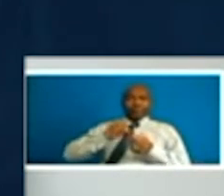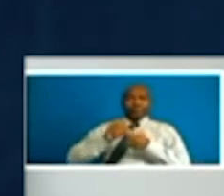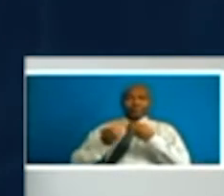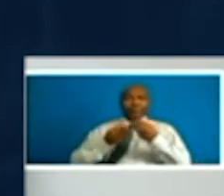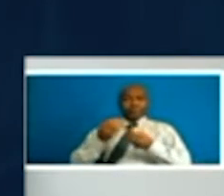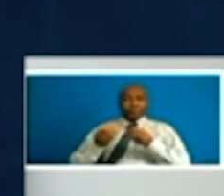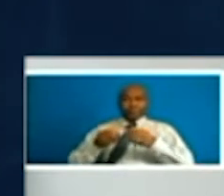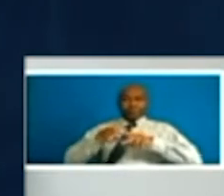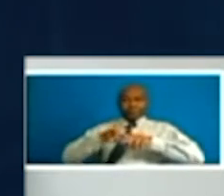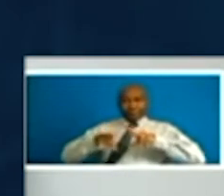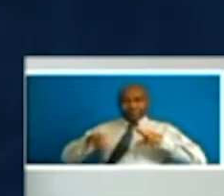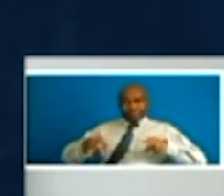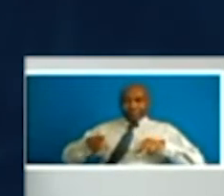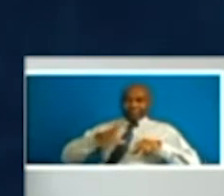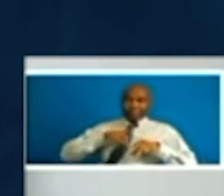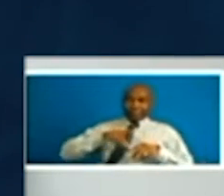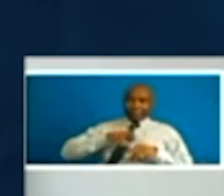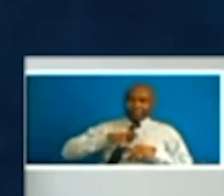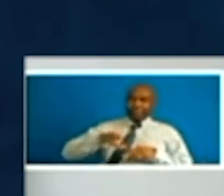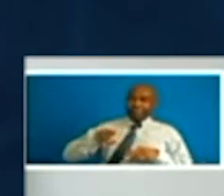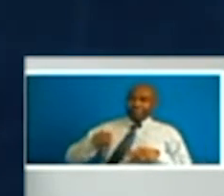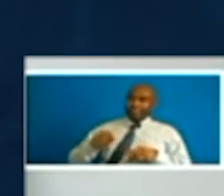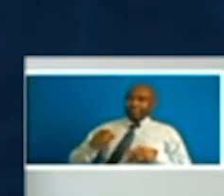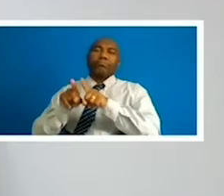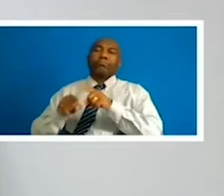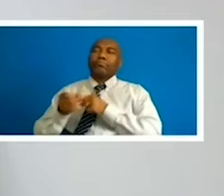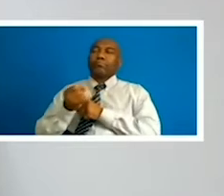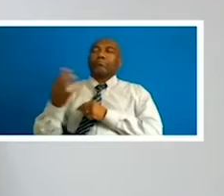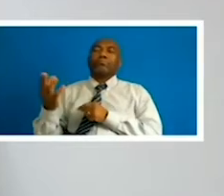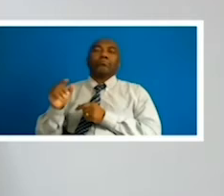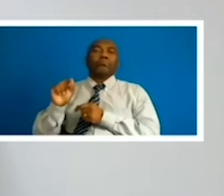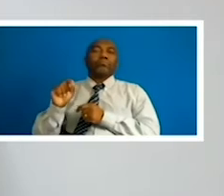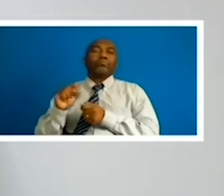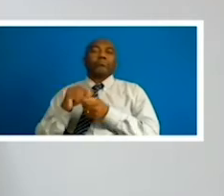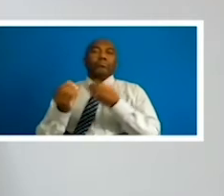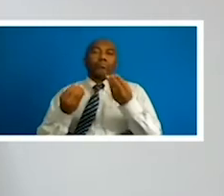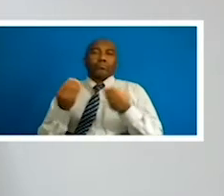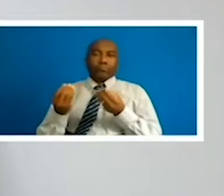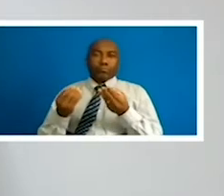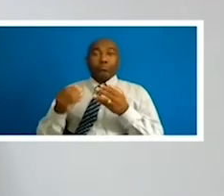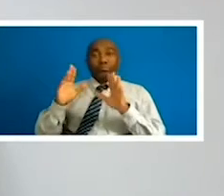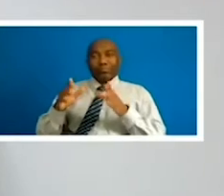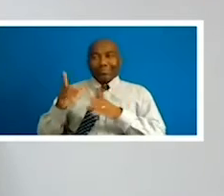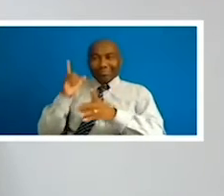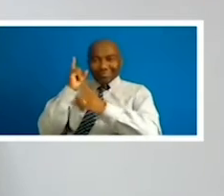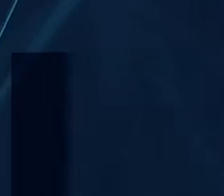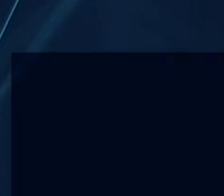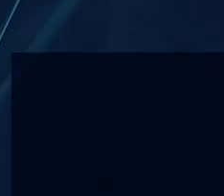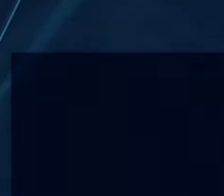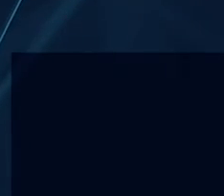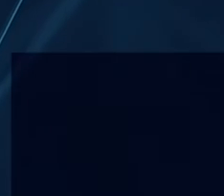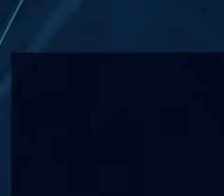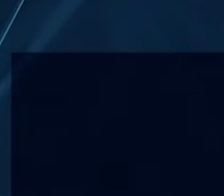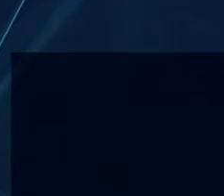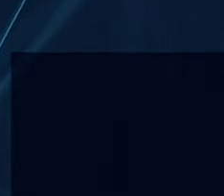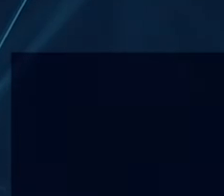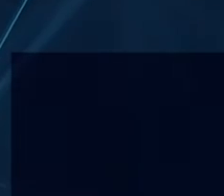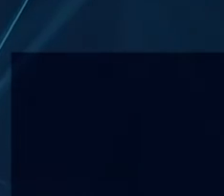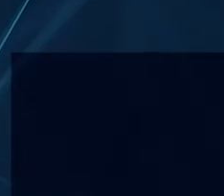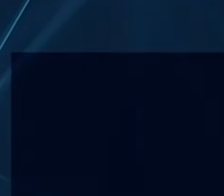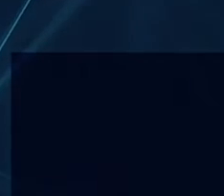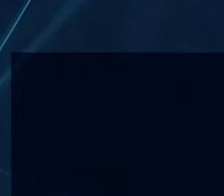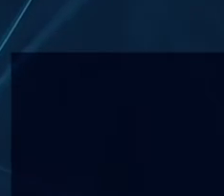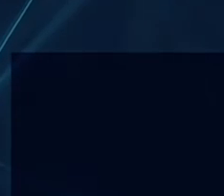respeito às entradas e saídas dos recursos do Fundo Nacional de saúde na decisão a corte de contas aplicou multa individual de